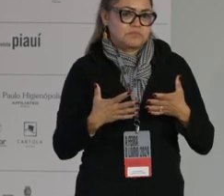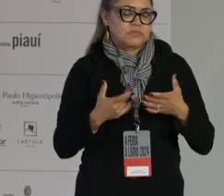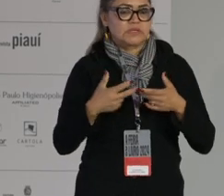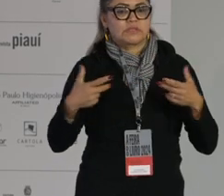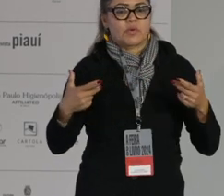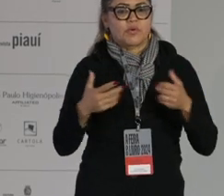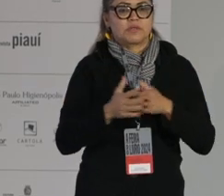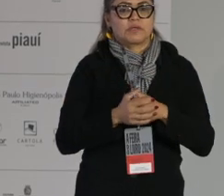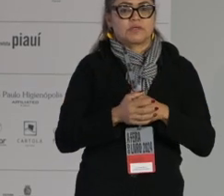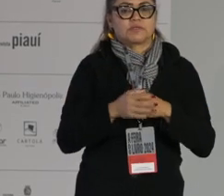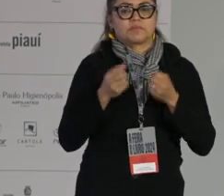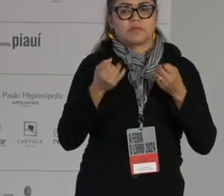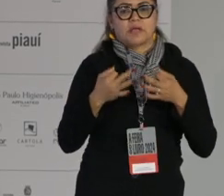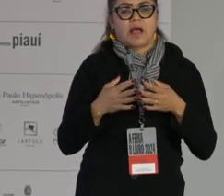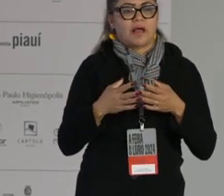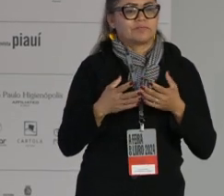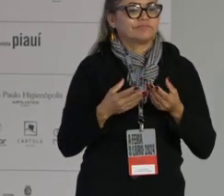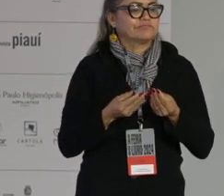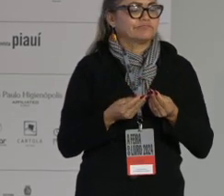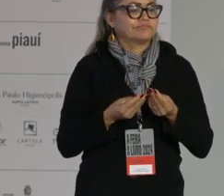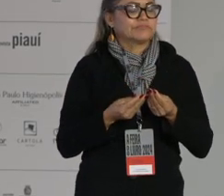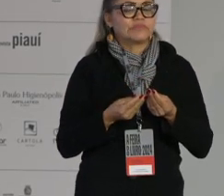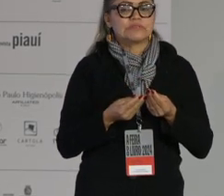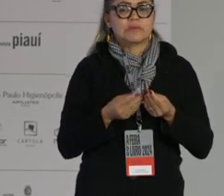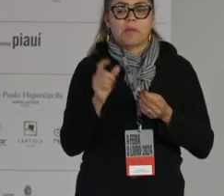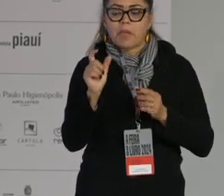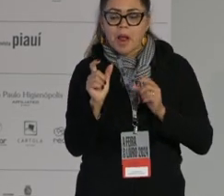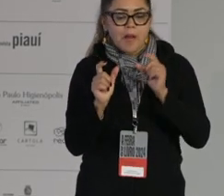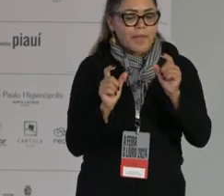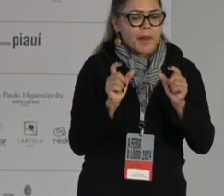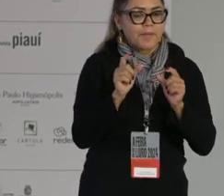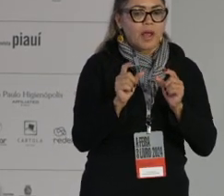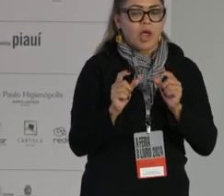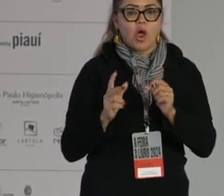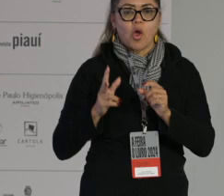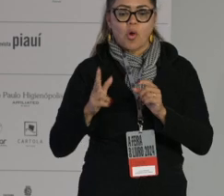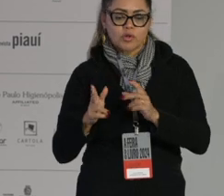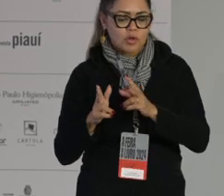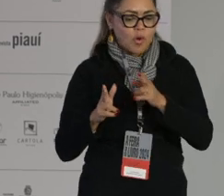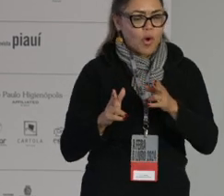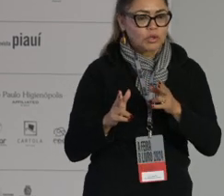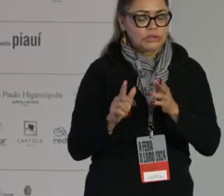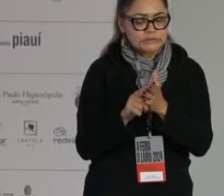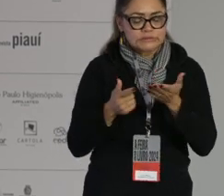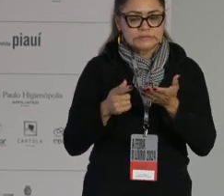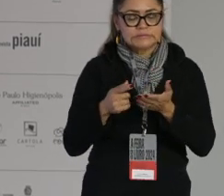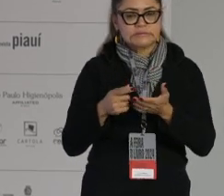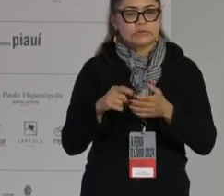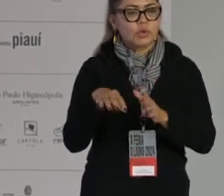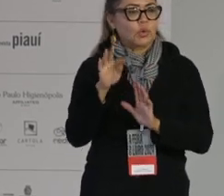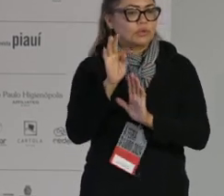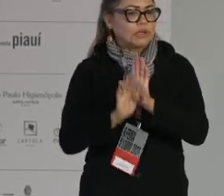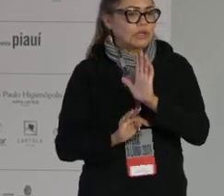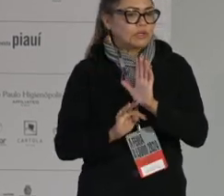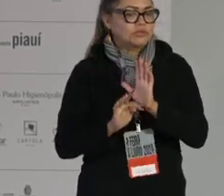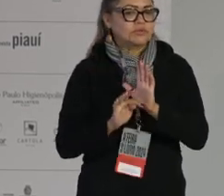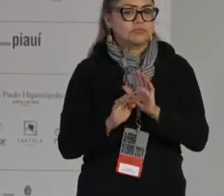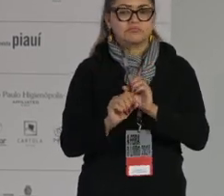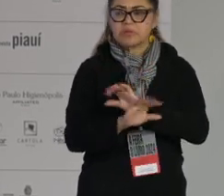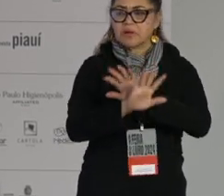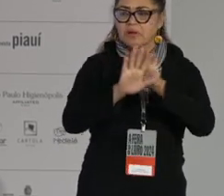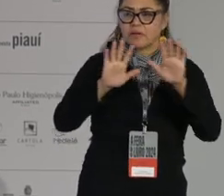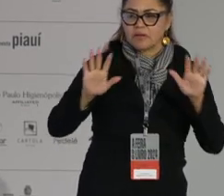eu explicar pouco, eu acho que tem a ver com isso, que é claro que você faz um texto jornalístico, você está ali para ser muito claro, para você